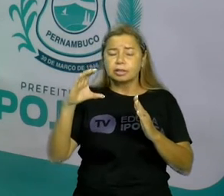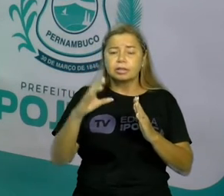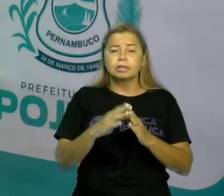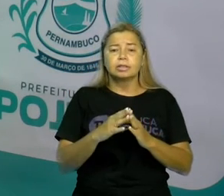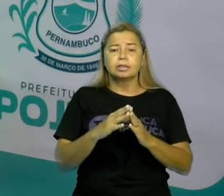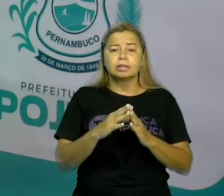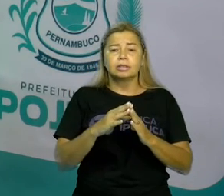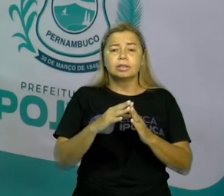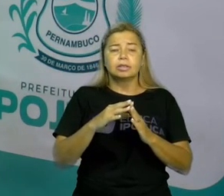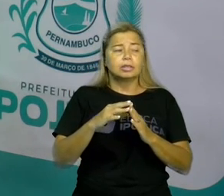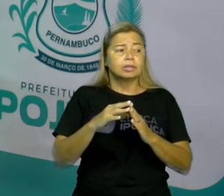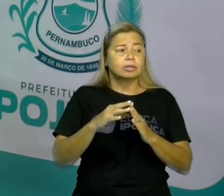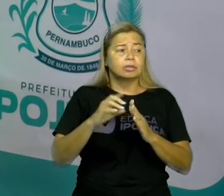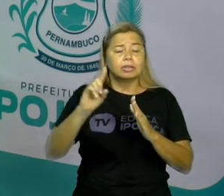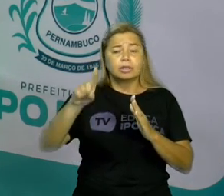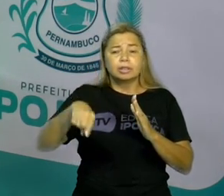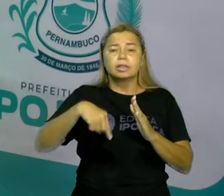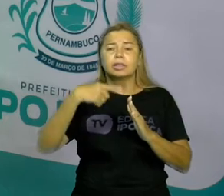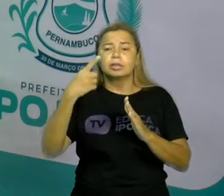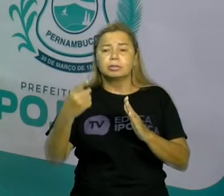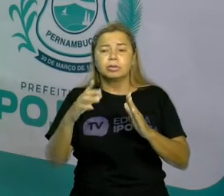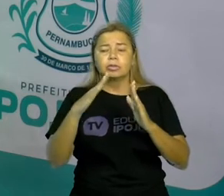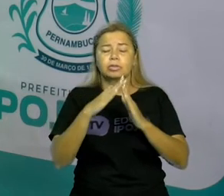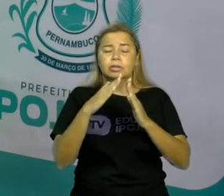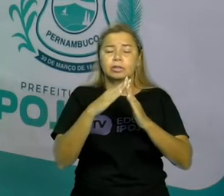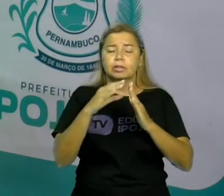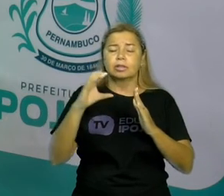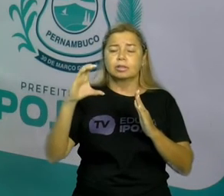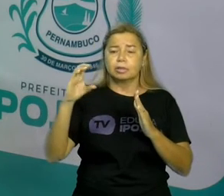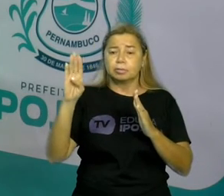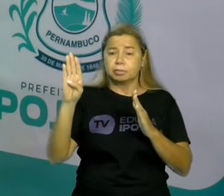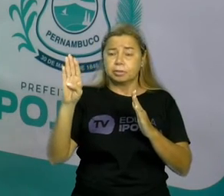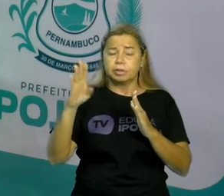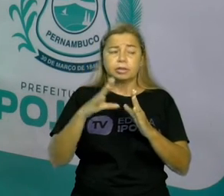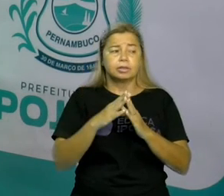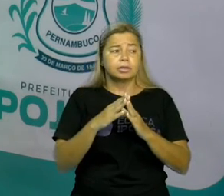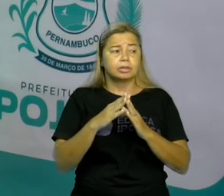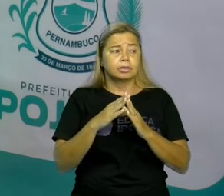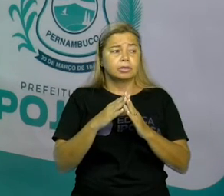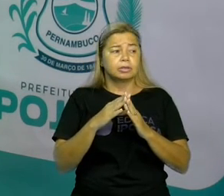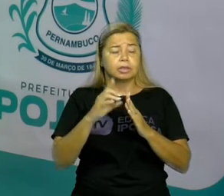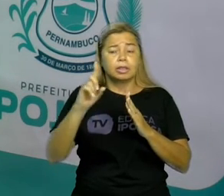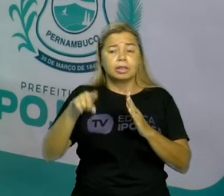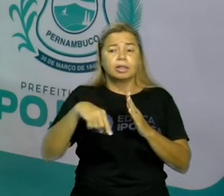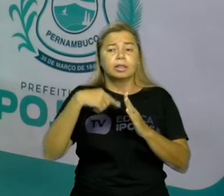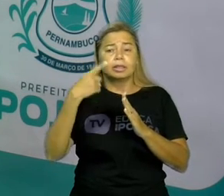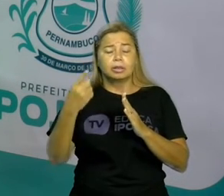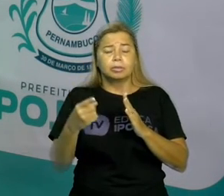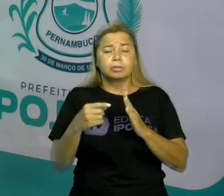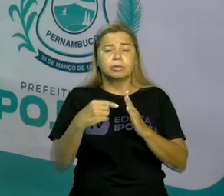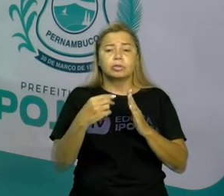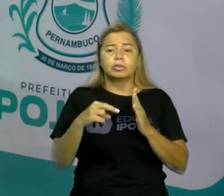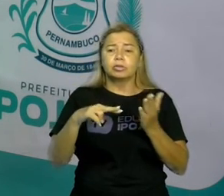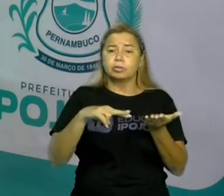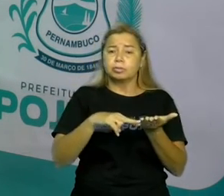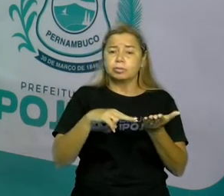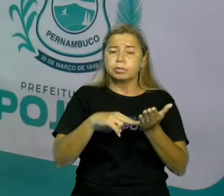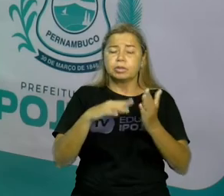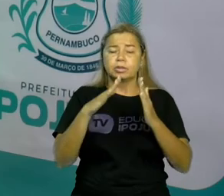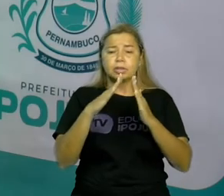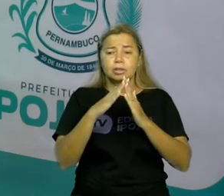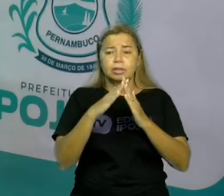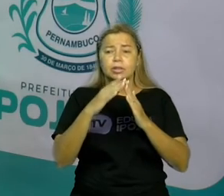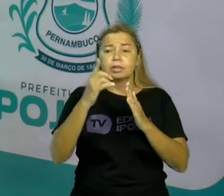certo? Entregar a pizza na casa B, depois fazer a entrega da pizza na casa